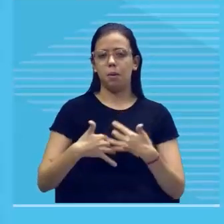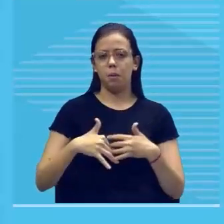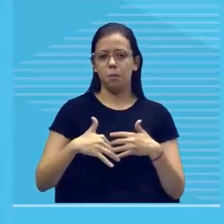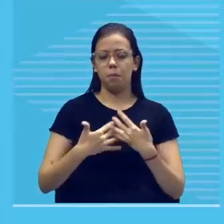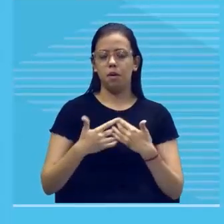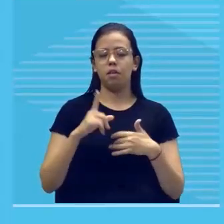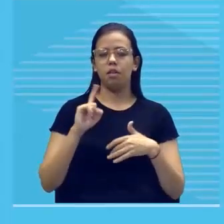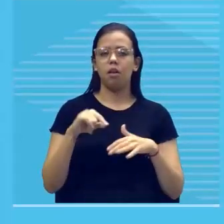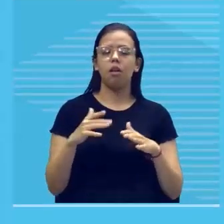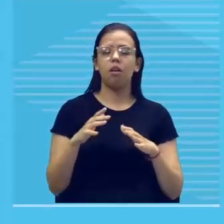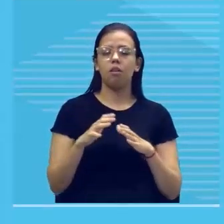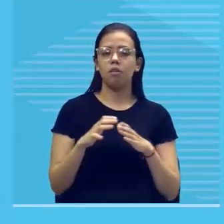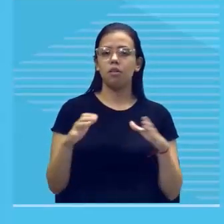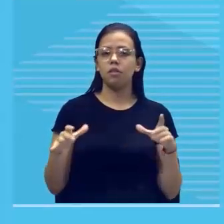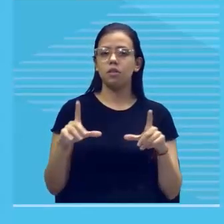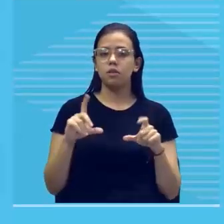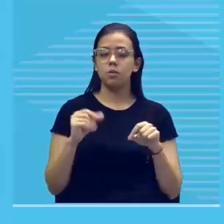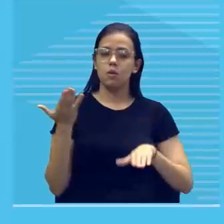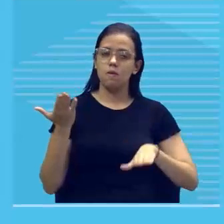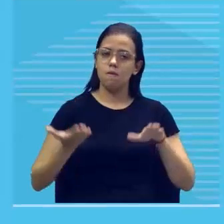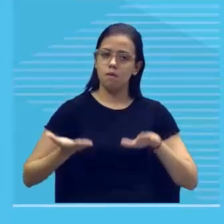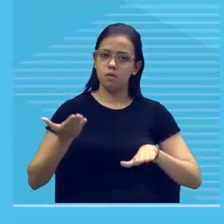inversamente proporcionais